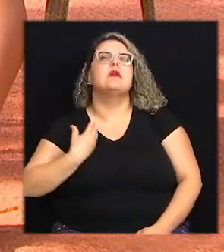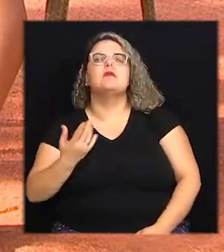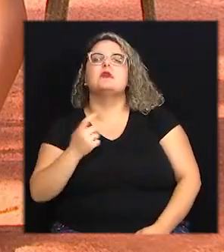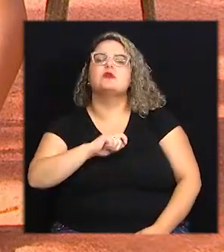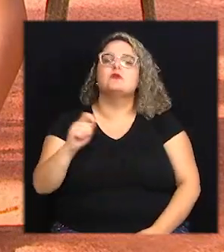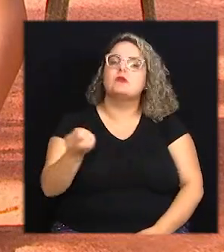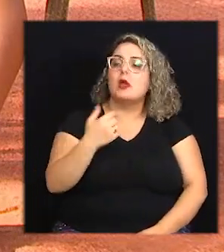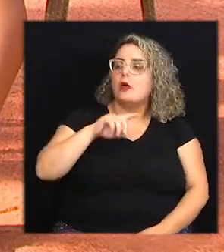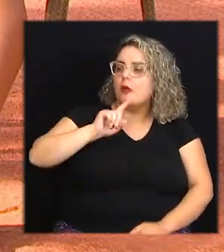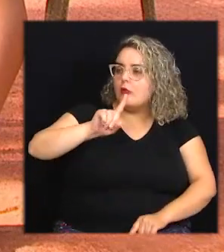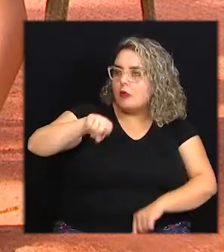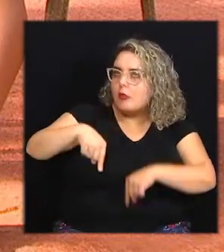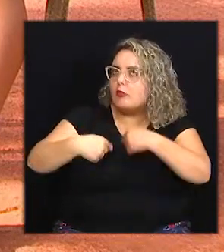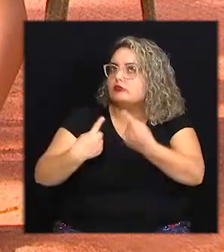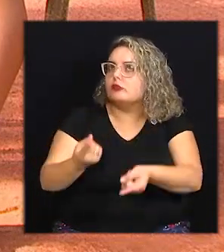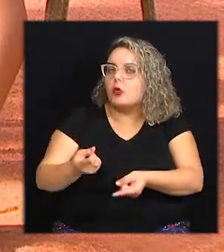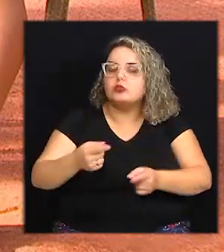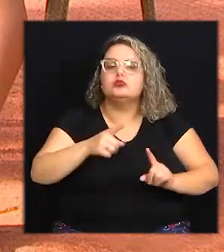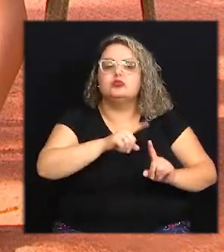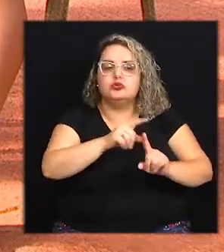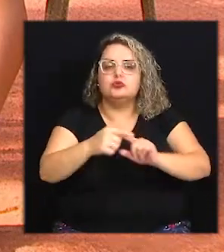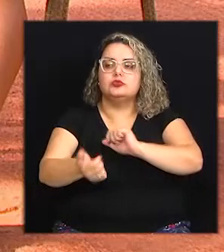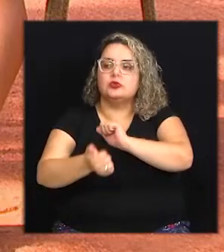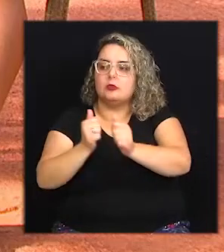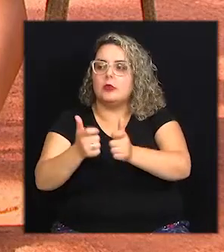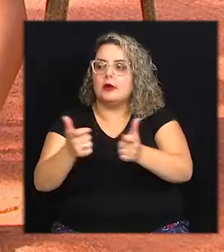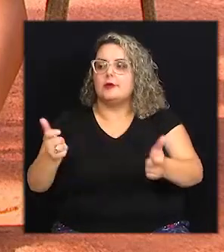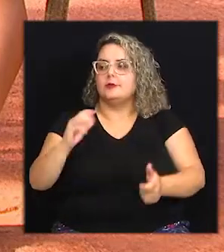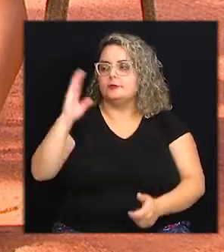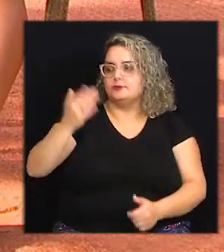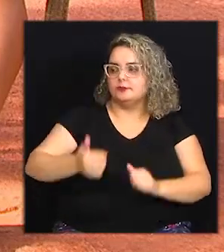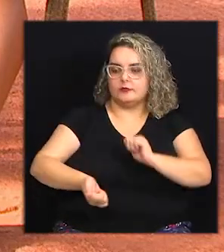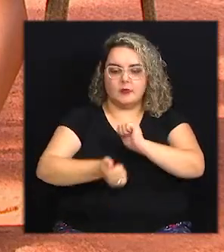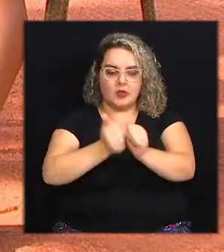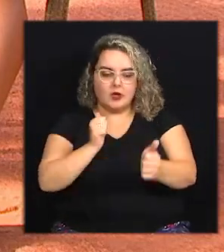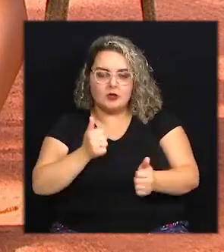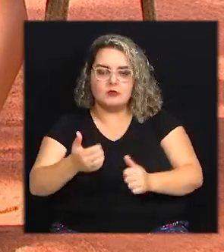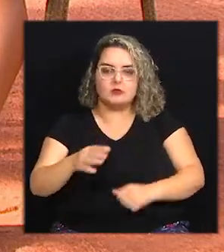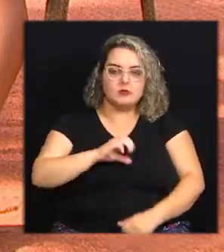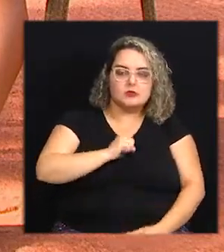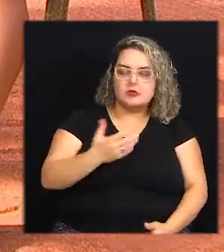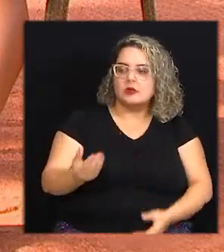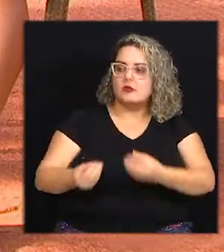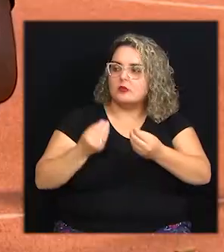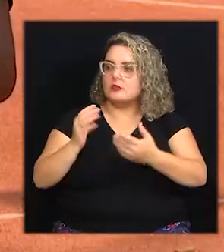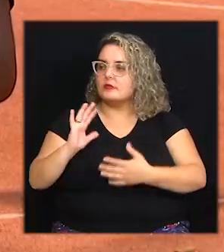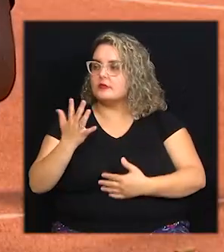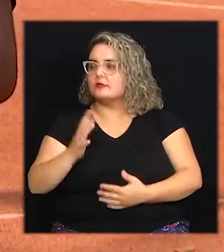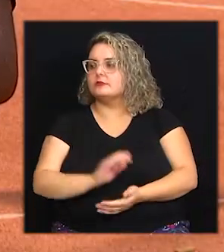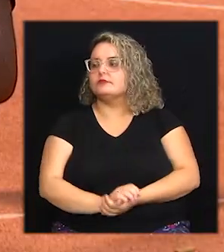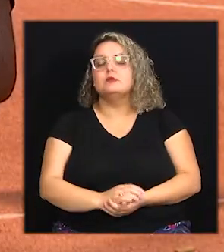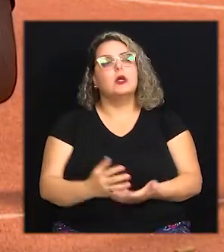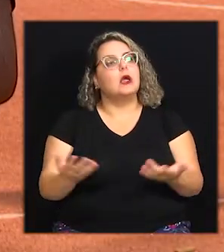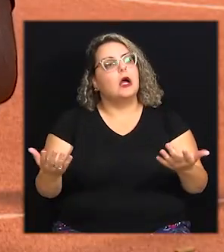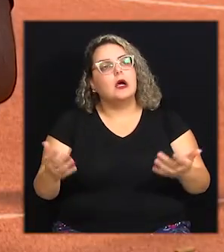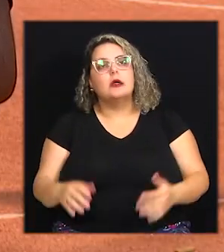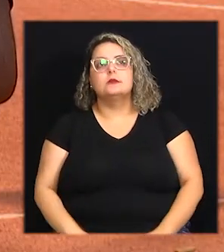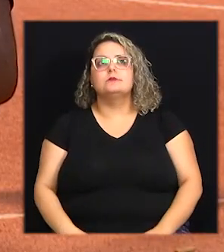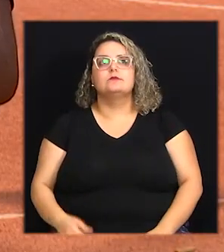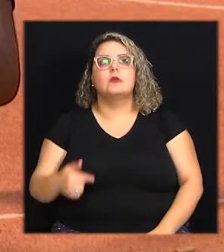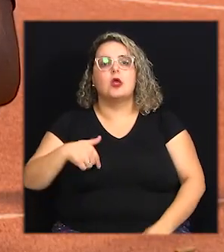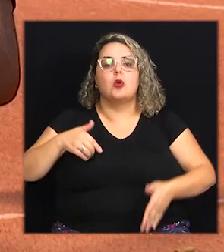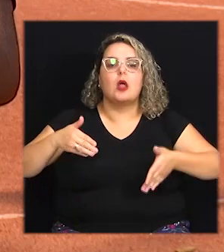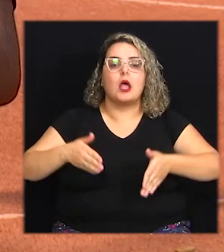modalidades, como a maioria dos brasileiros aí? Tentou futebol, jogava, gostava? Cara, eu nasci aqui em